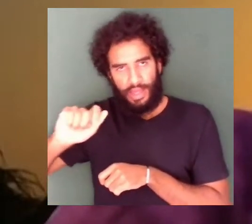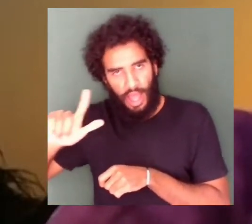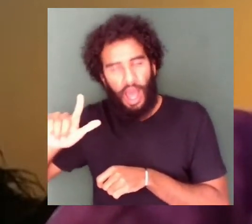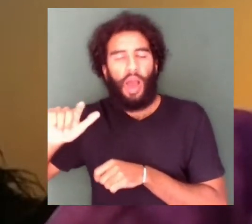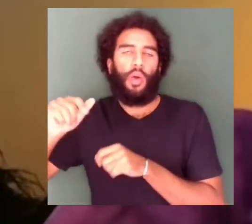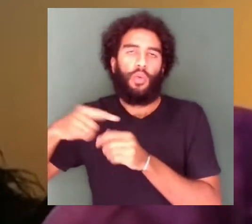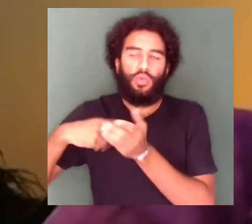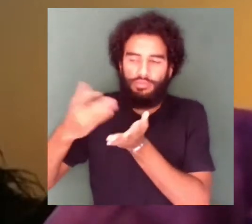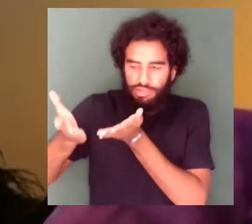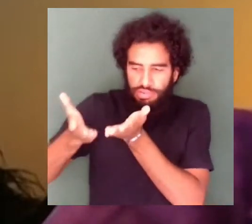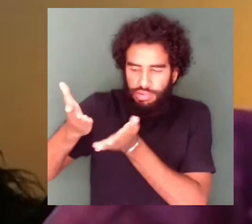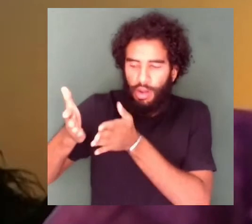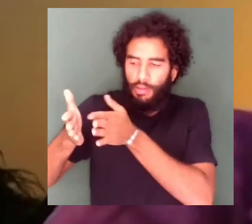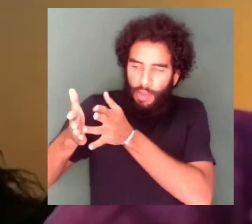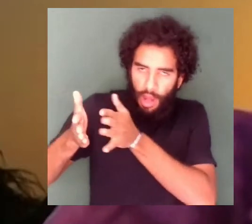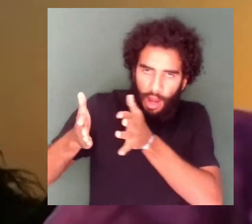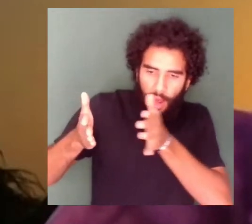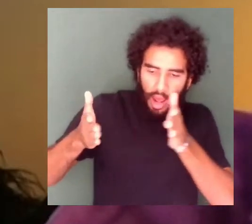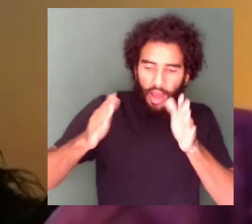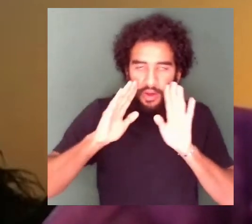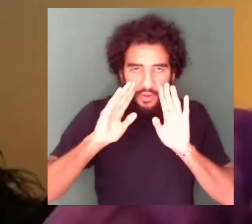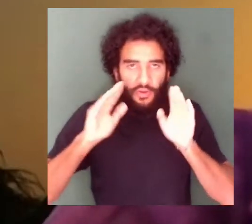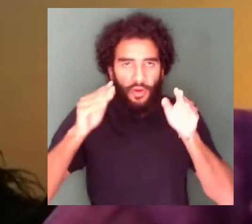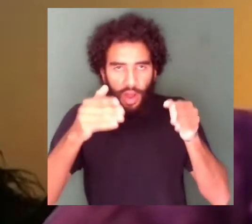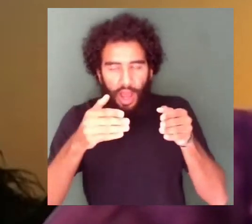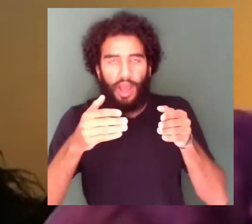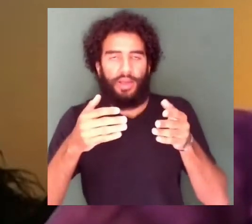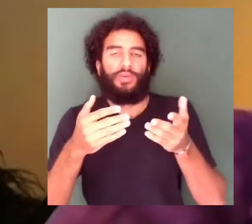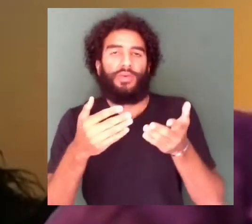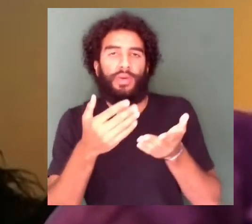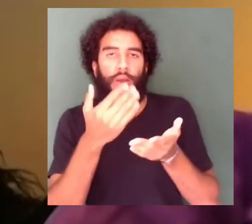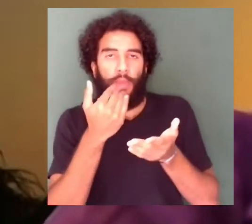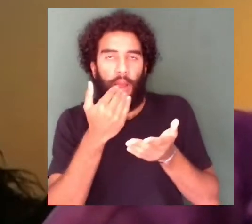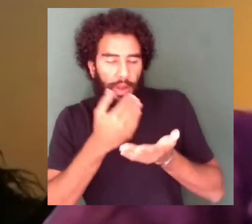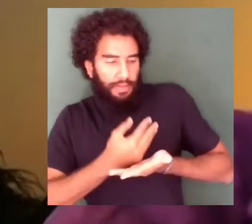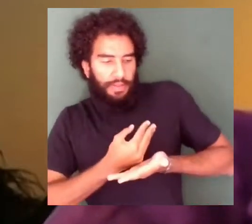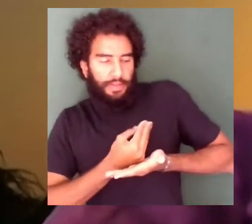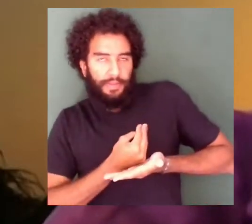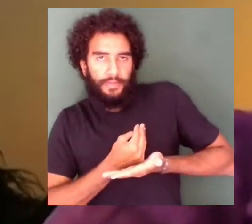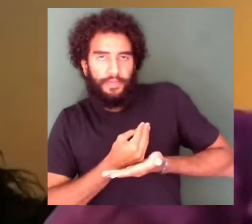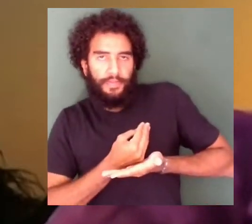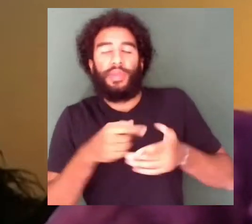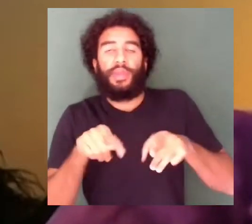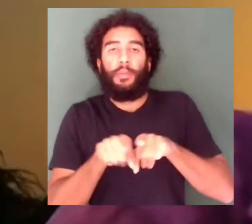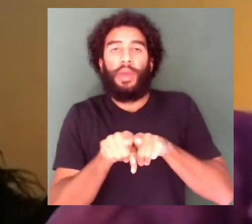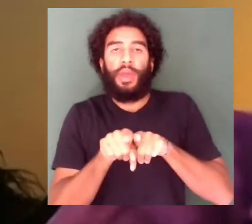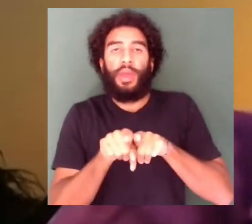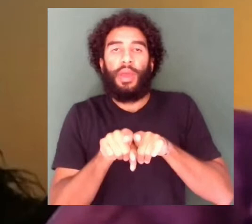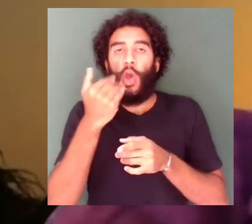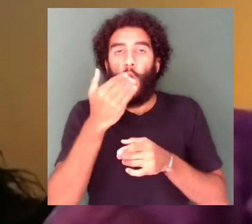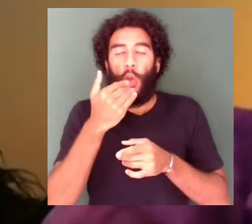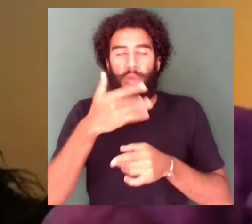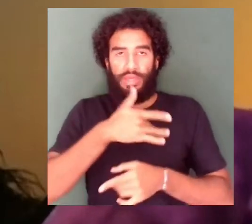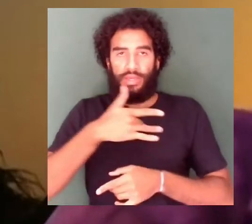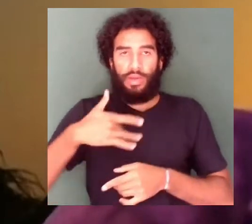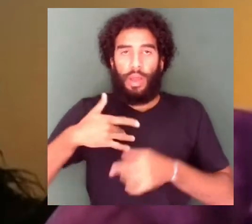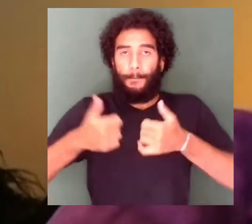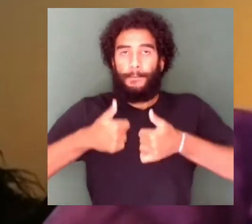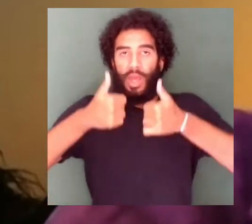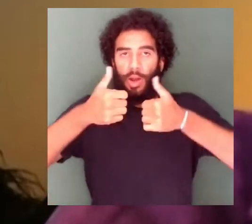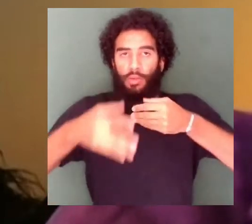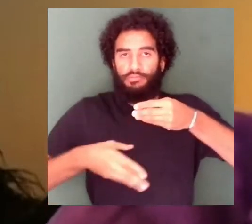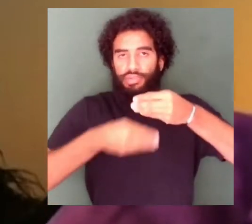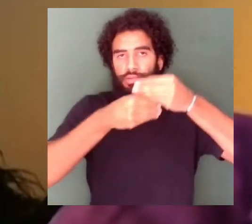na questão do aleitamento materno e da alimentação complementar saudável. E, por